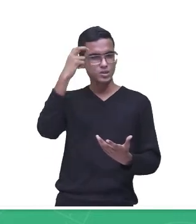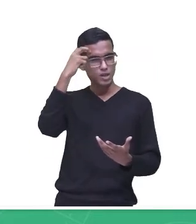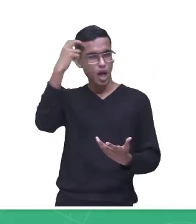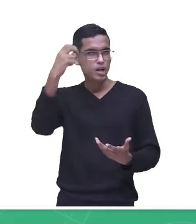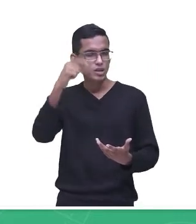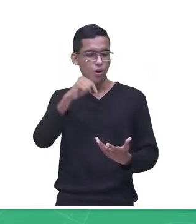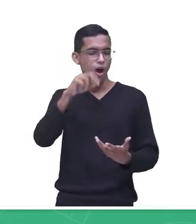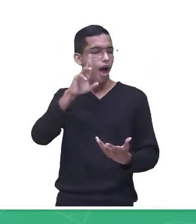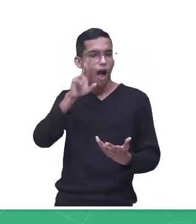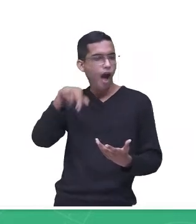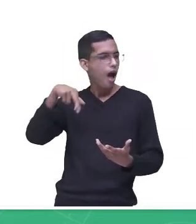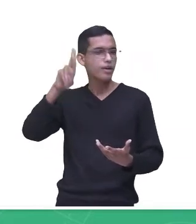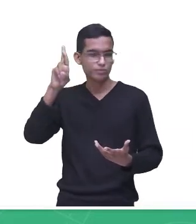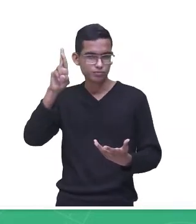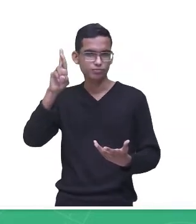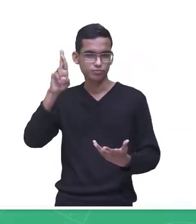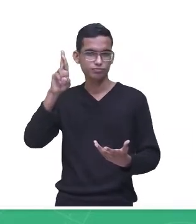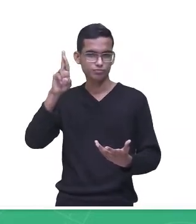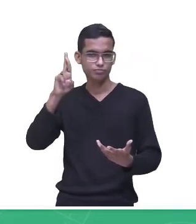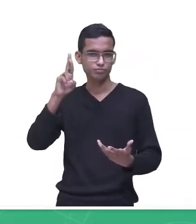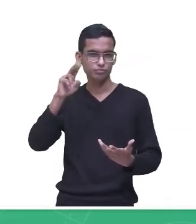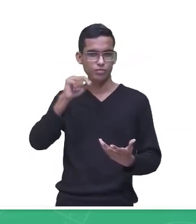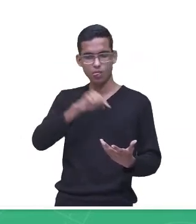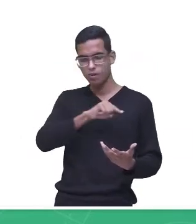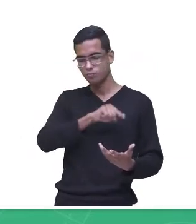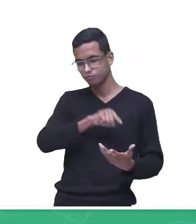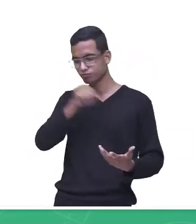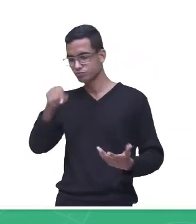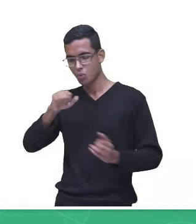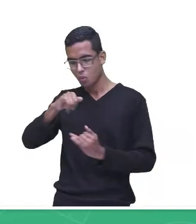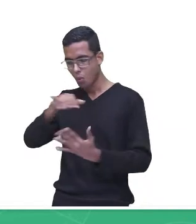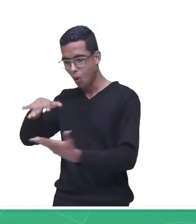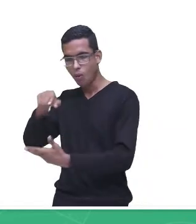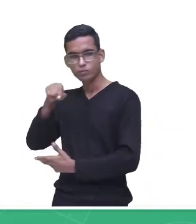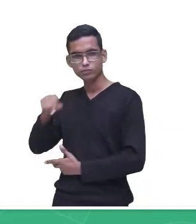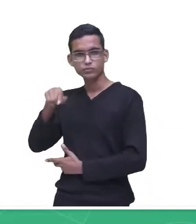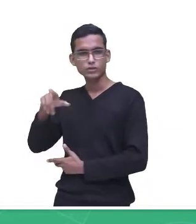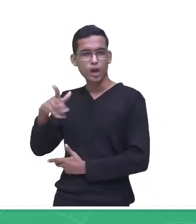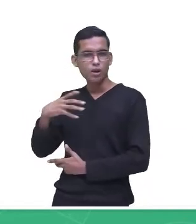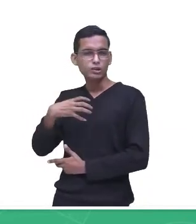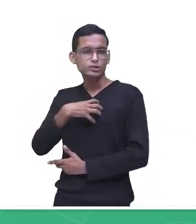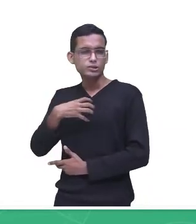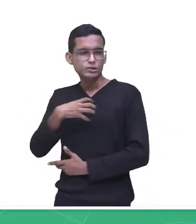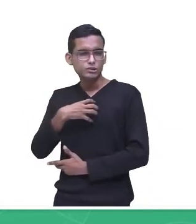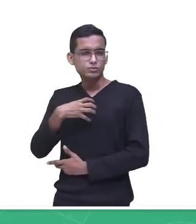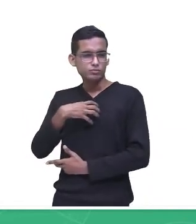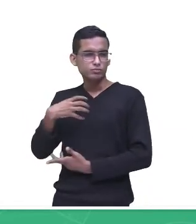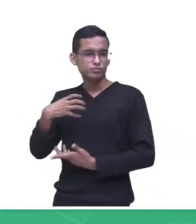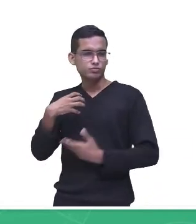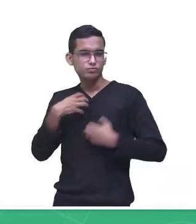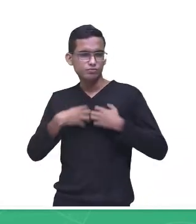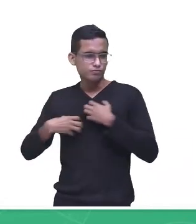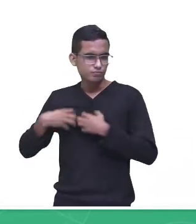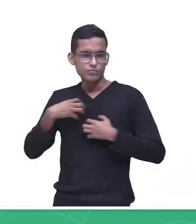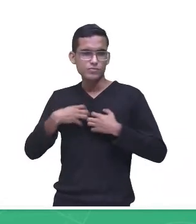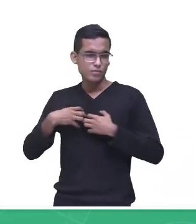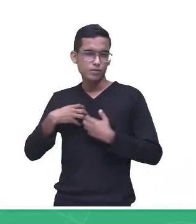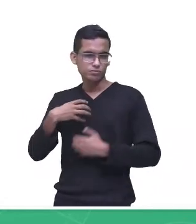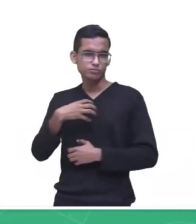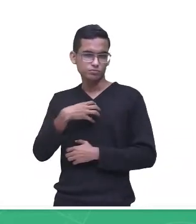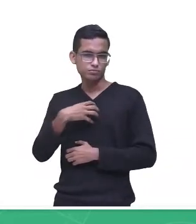A nossa razão, e nós temos o mundo sensível, que são os nossos sentidos. Pronto,